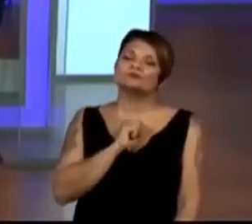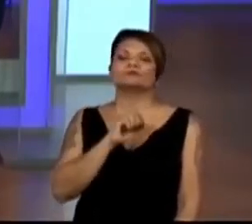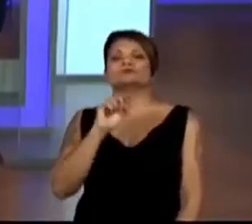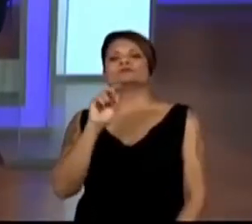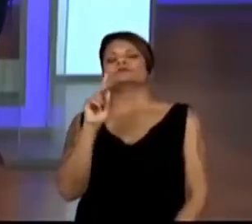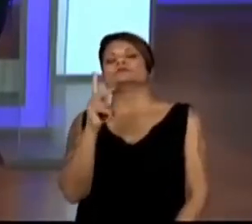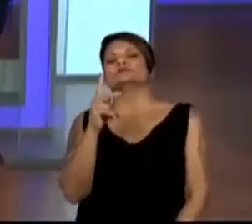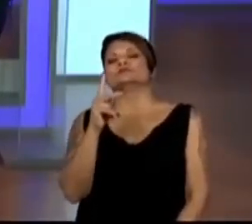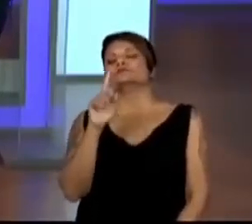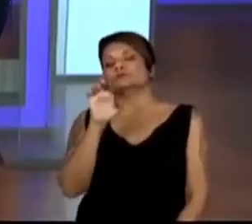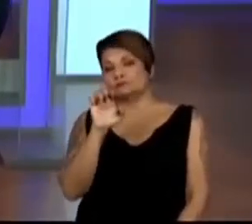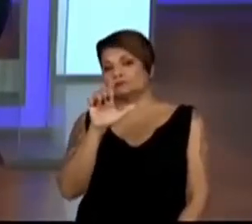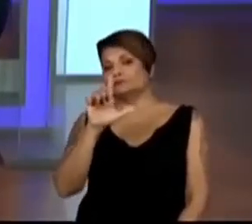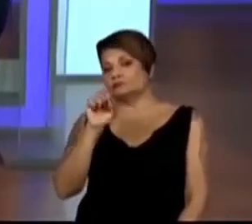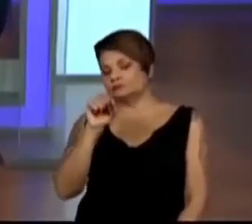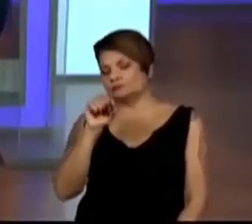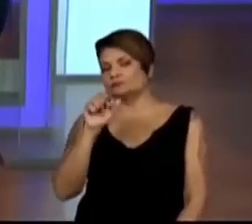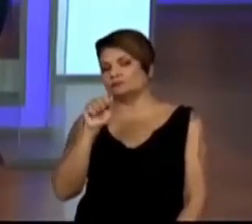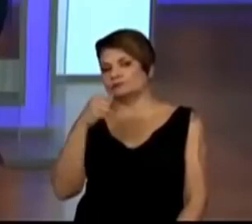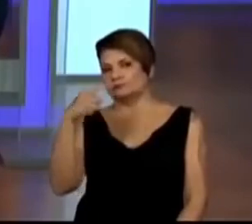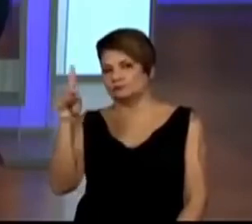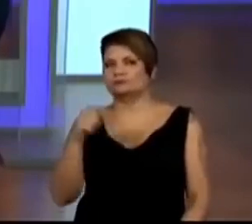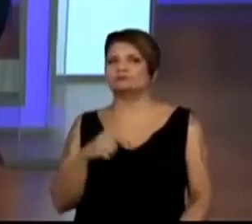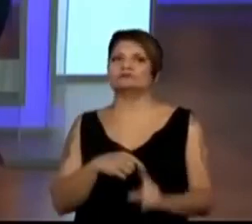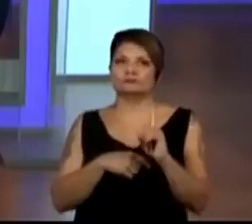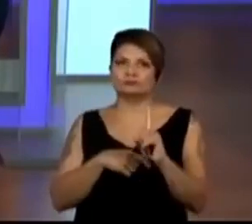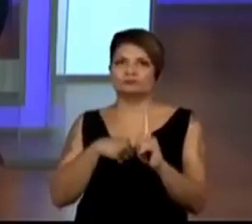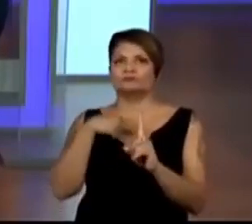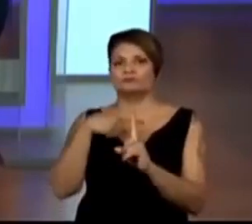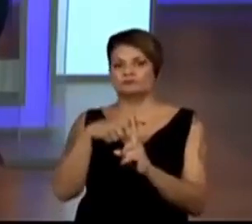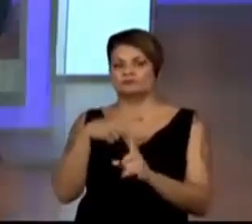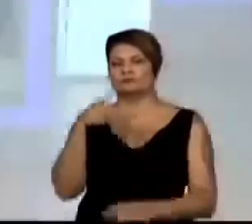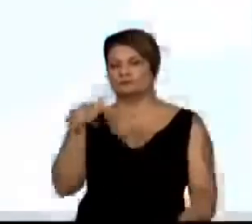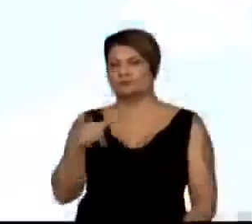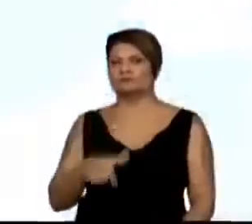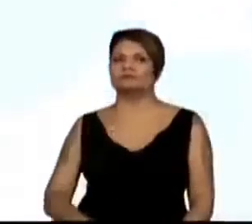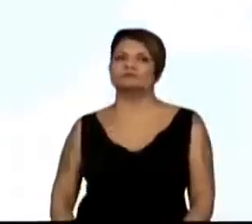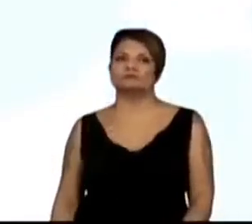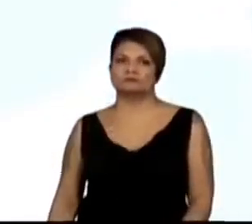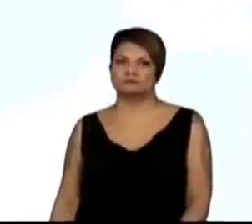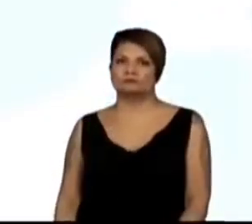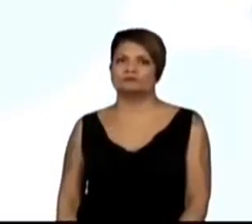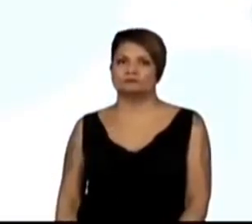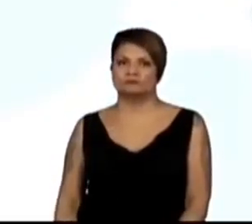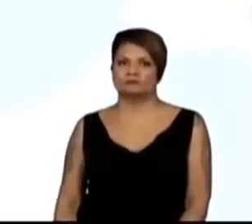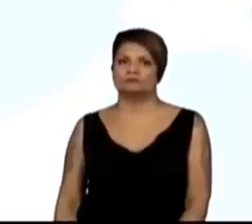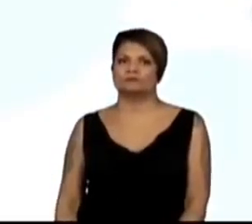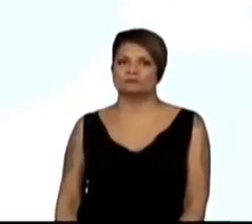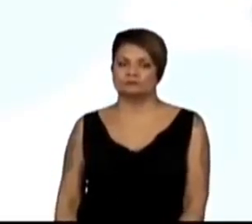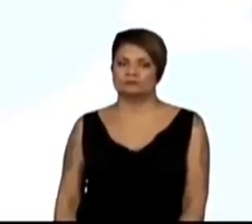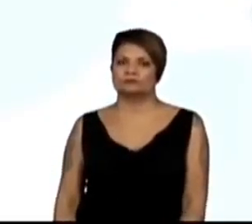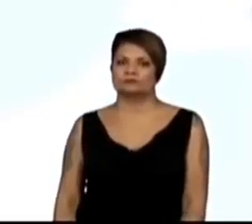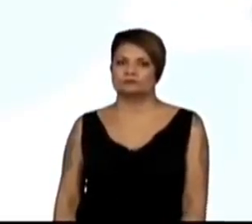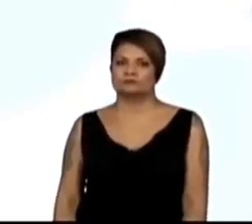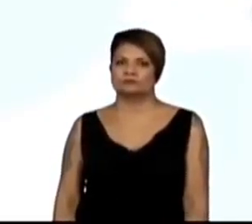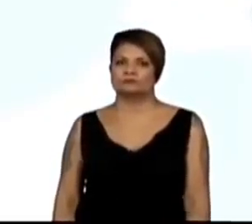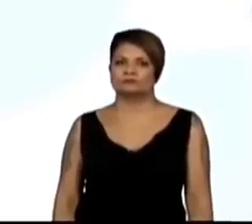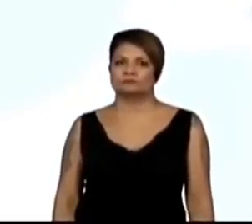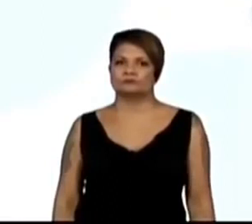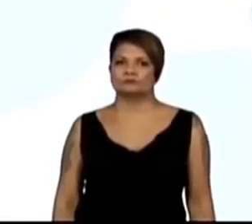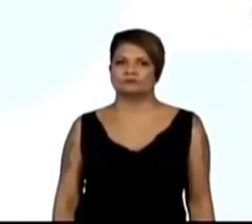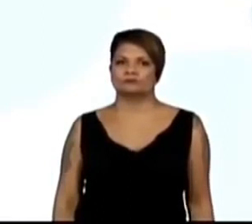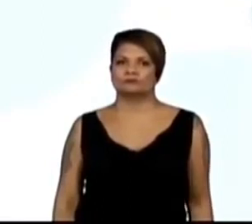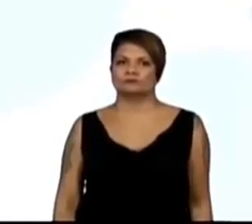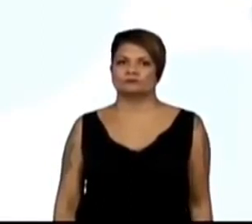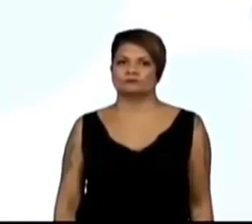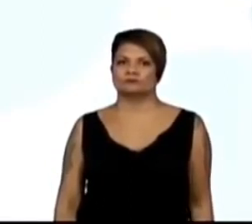Eloá, 1 mais 7. Então vamos lá. Seria aqui, ó, 1 mais o 7. Muito bem, quem conseguiu perceber.